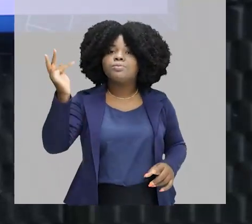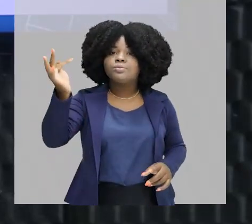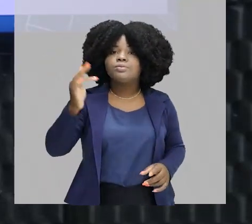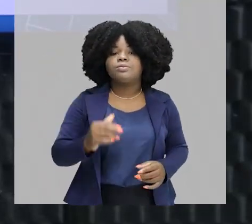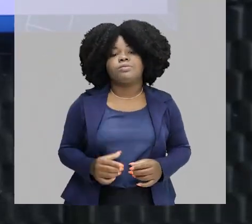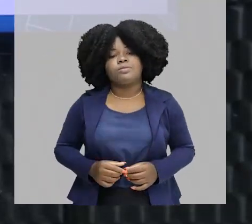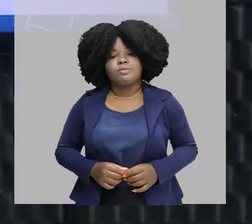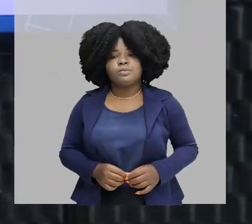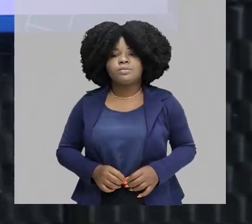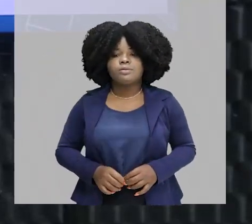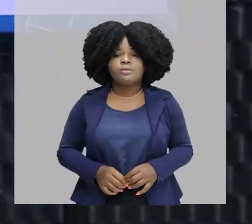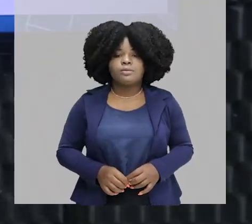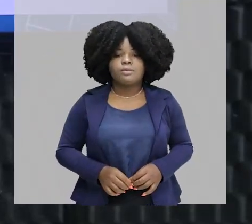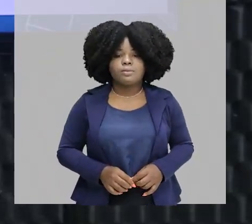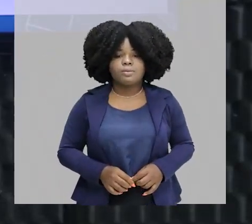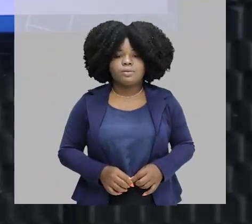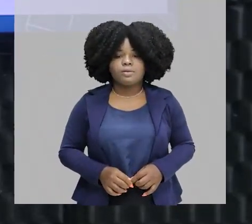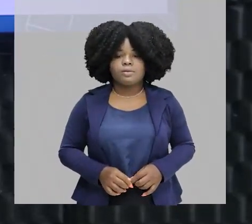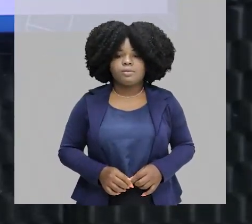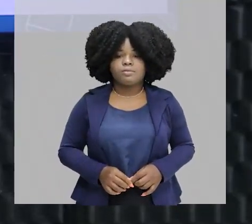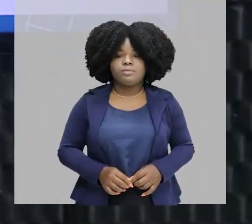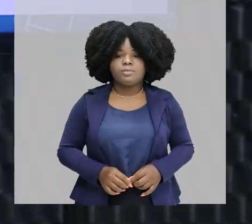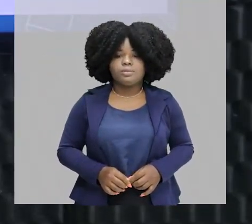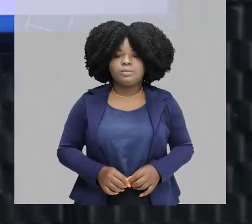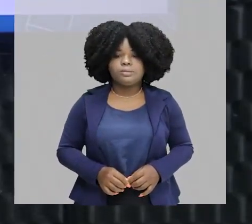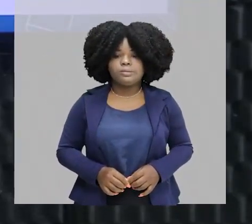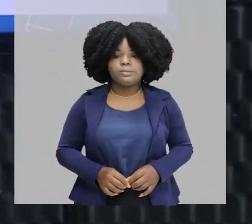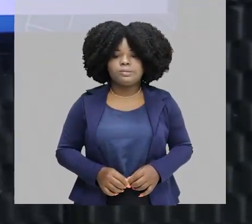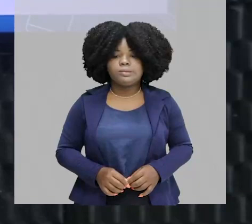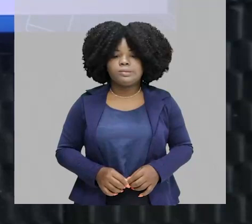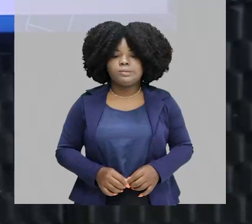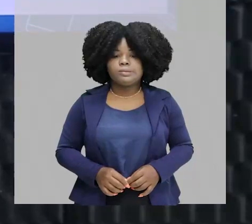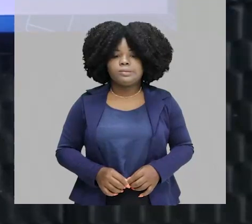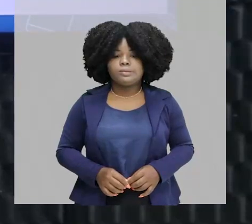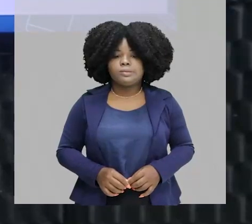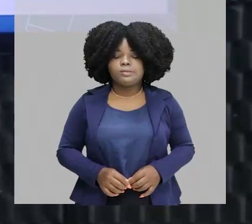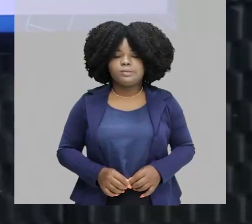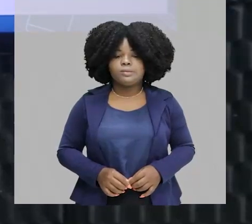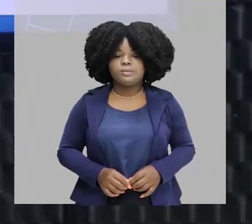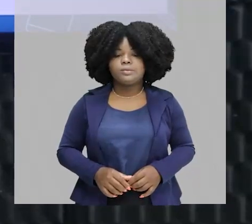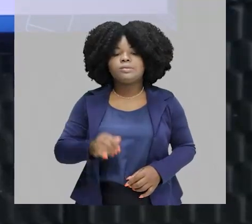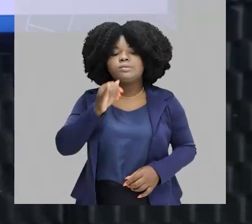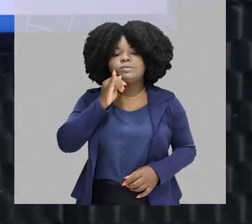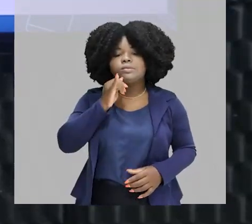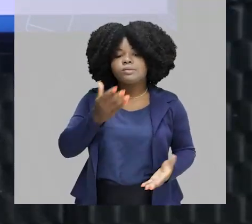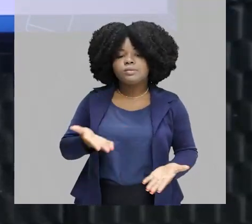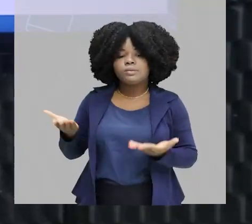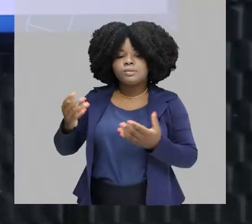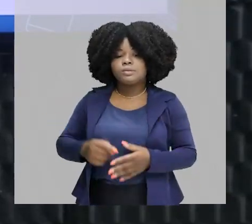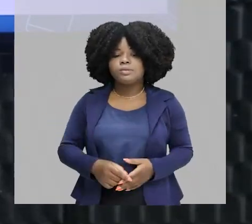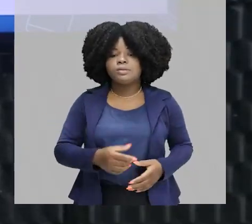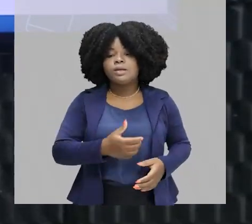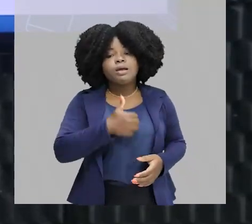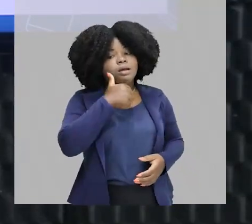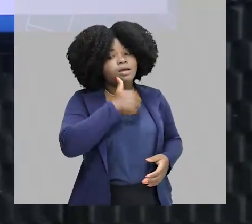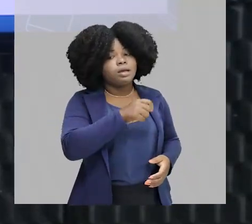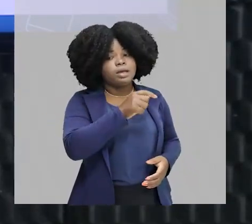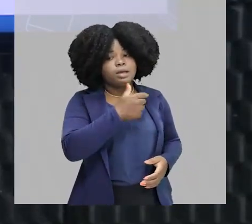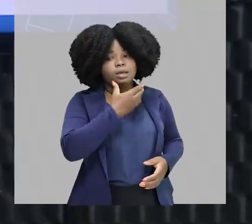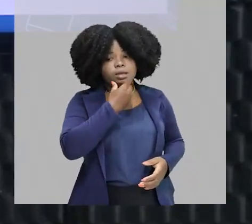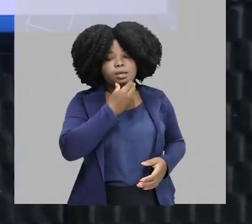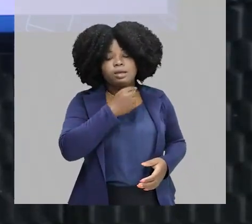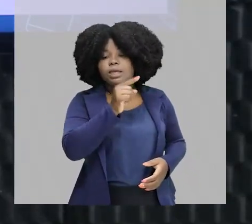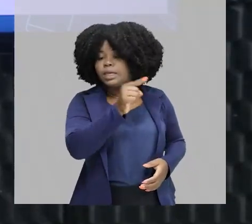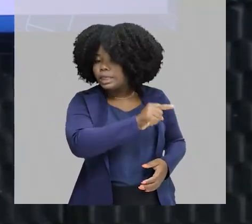He has been studying grammar for an hour. Ele está estudando gramática